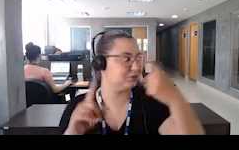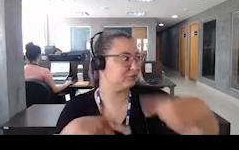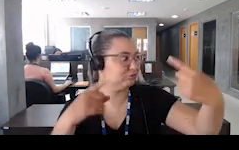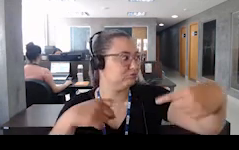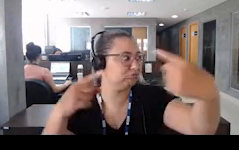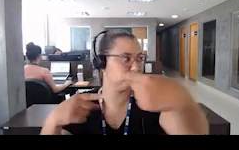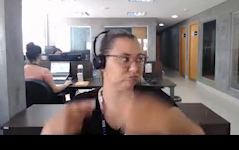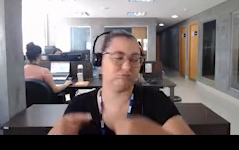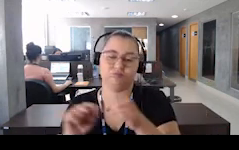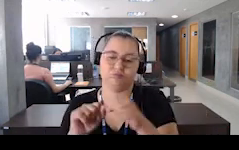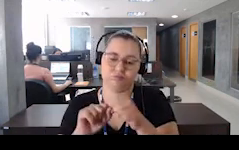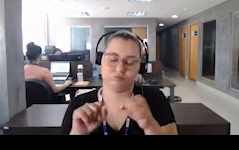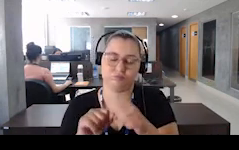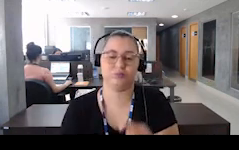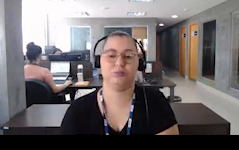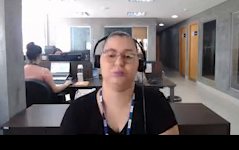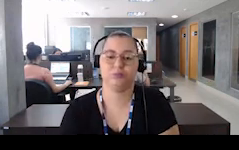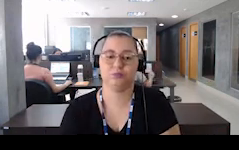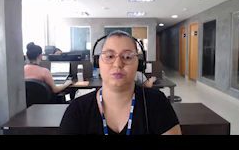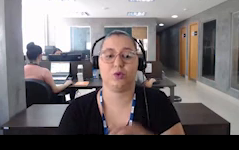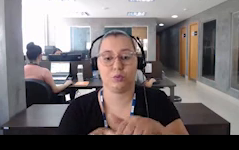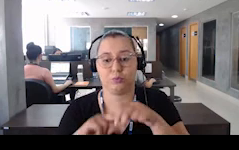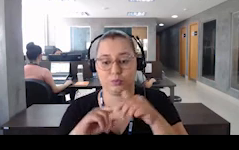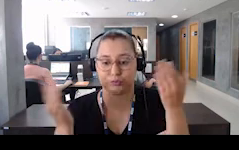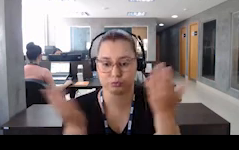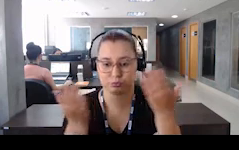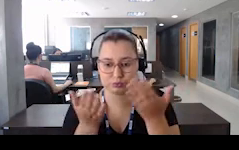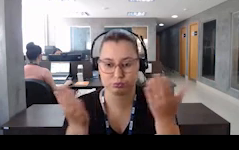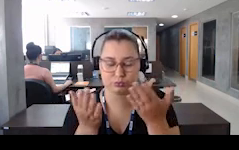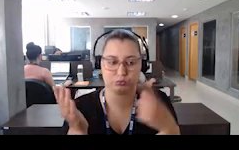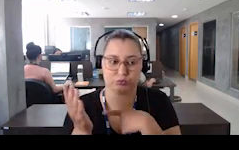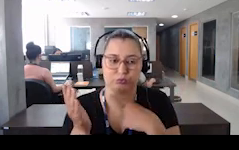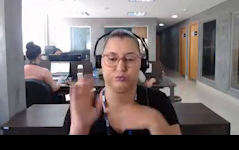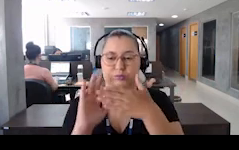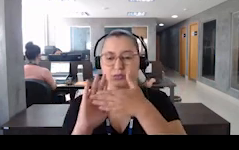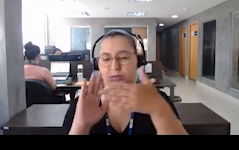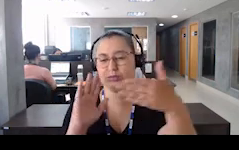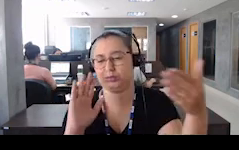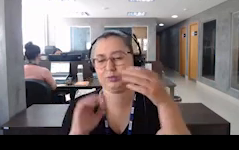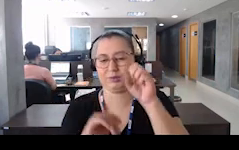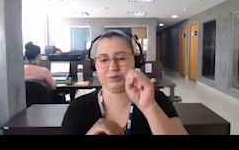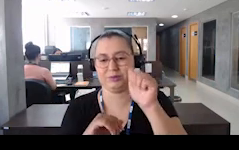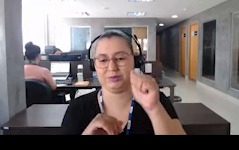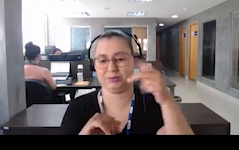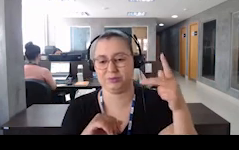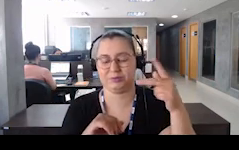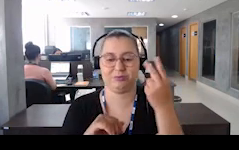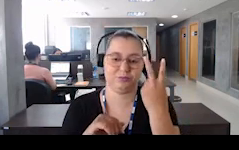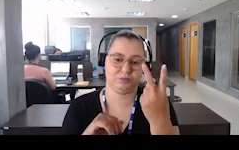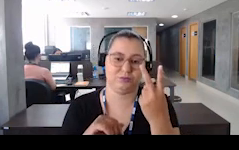fazerem, certo? Então, pessoal, por hoje, eu vou parar por aqui, porque se a gente for começar a SAP